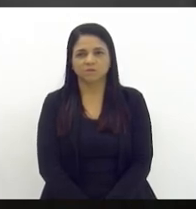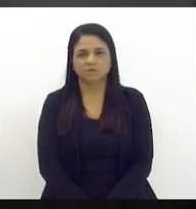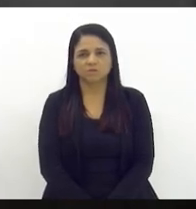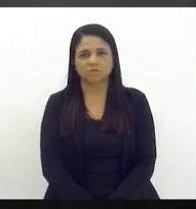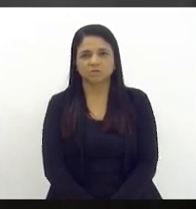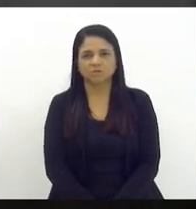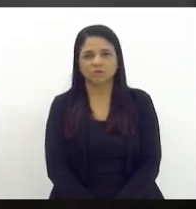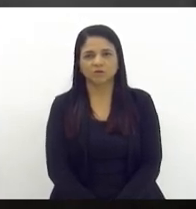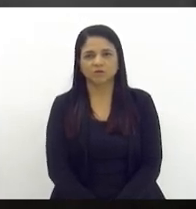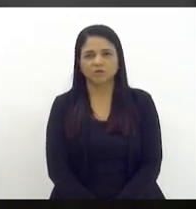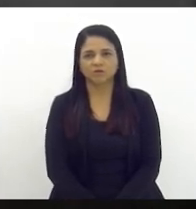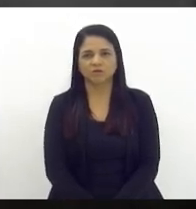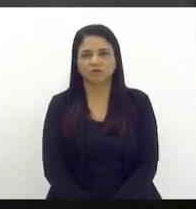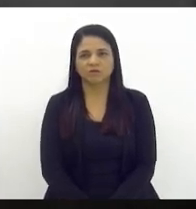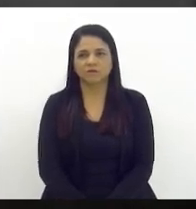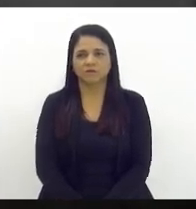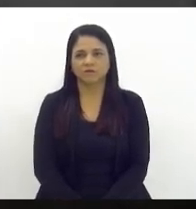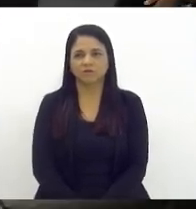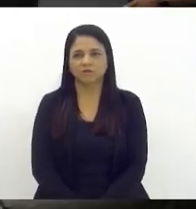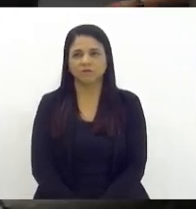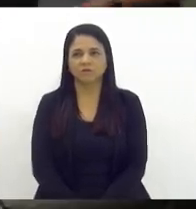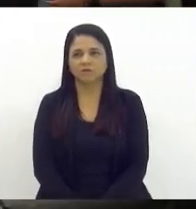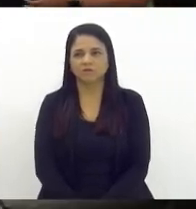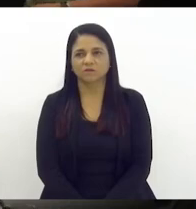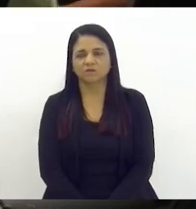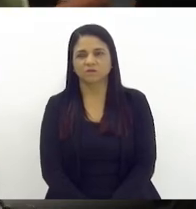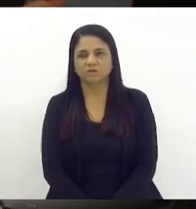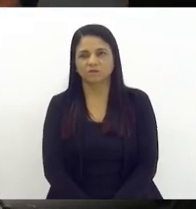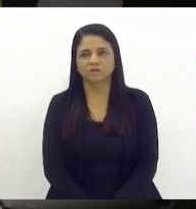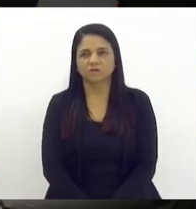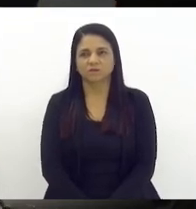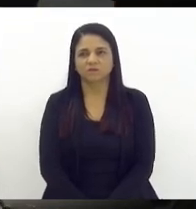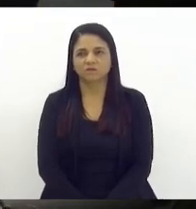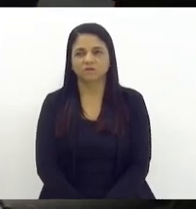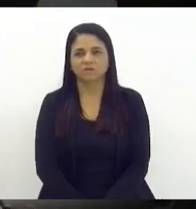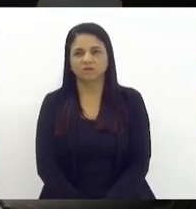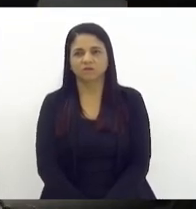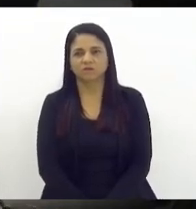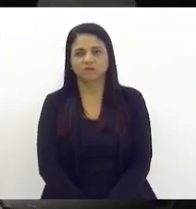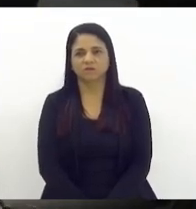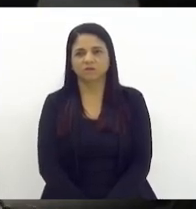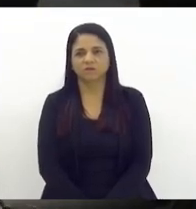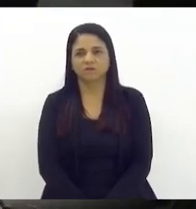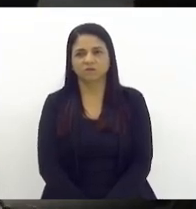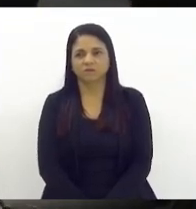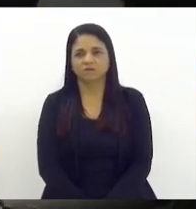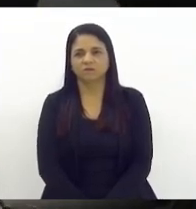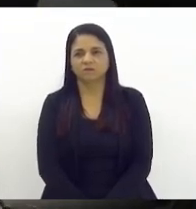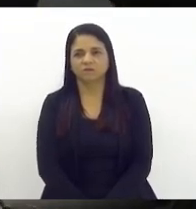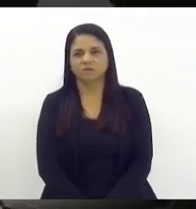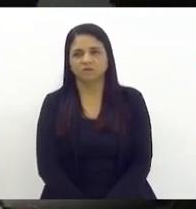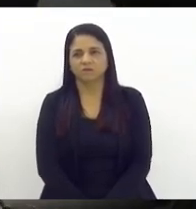Eu acho que a gente vai fazer uma foto do mundo. Vai fazer com a paradinha de mão, assim, da intérprete de Libras. A menina de Libras estava falando que vai fazer.